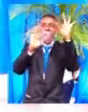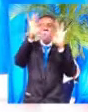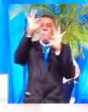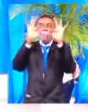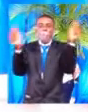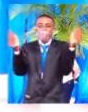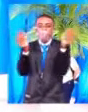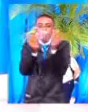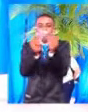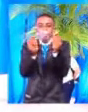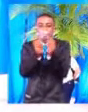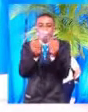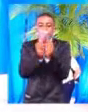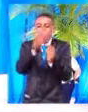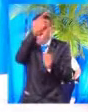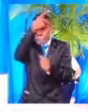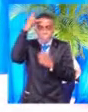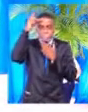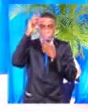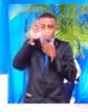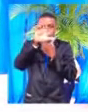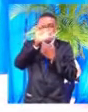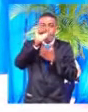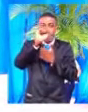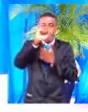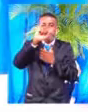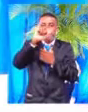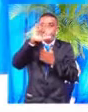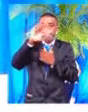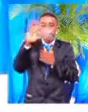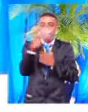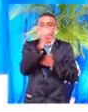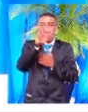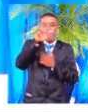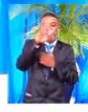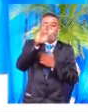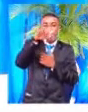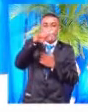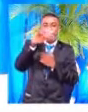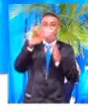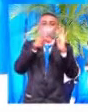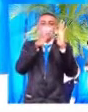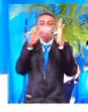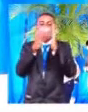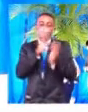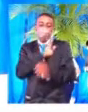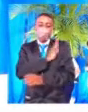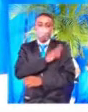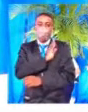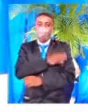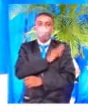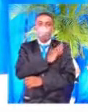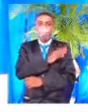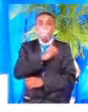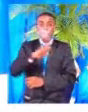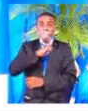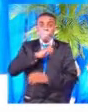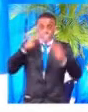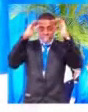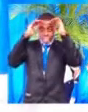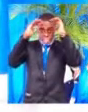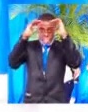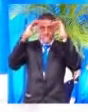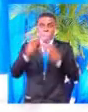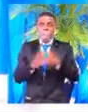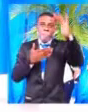conosco, nas pessoas da professora Silvia de Roquete. Agradeço, enfim, de coração, e tenho certeza que